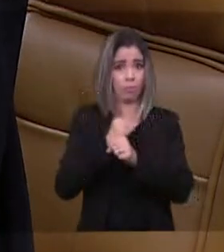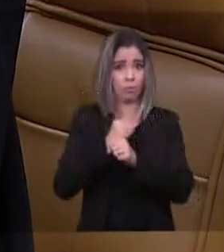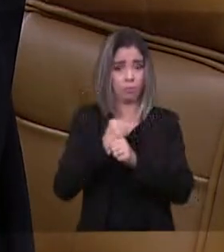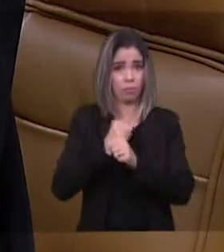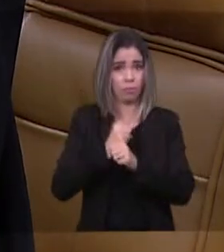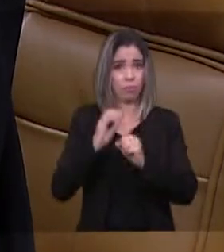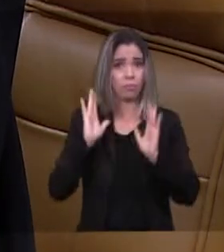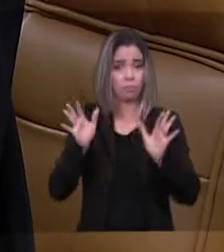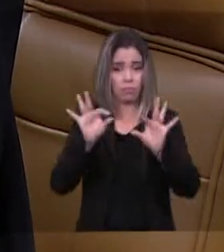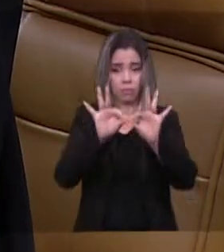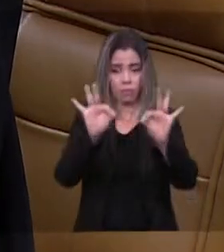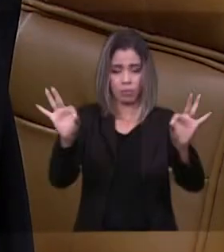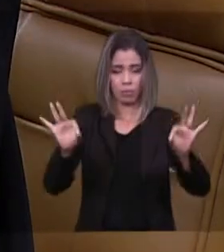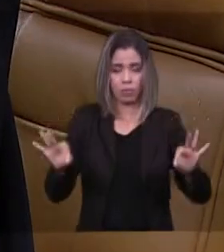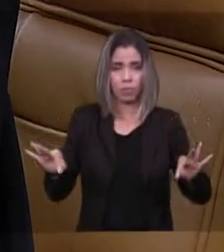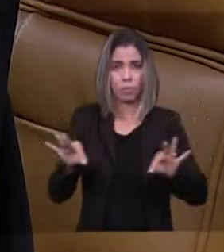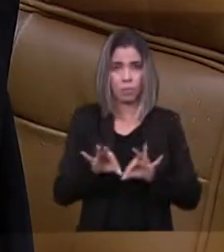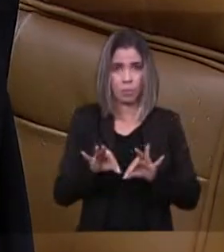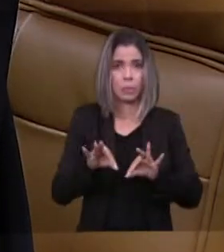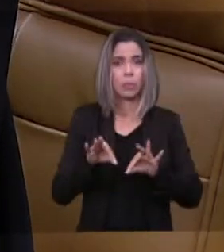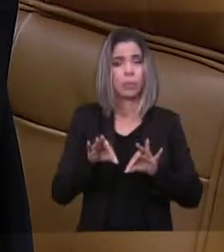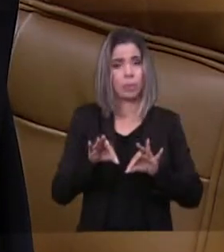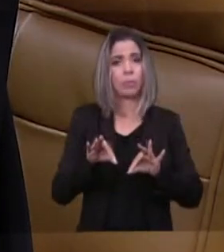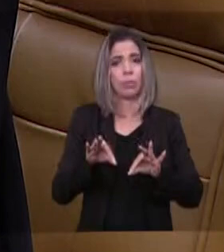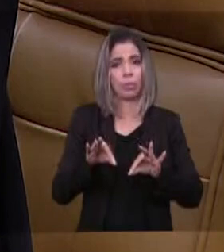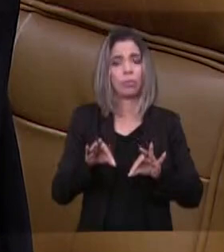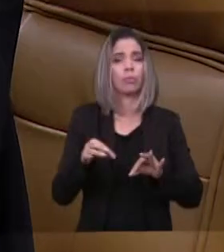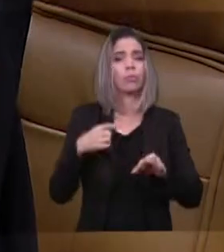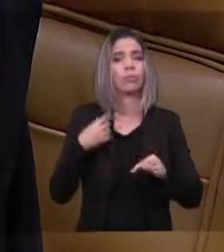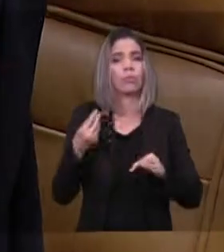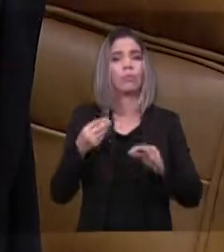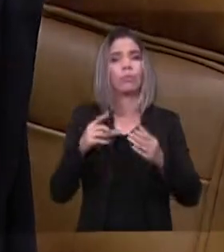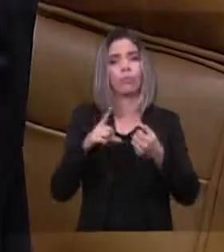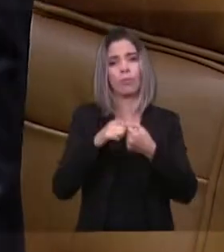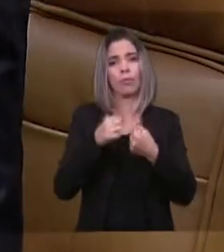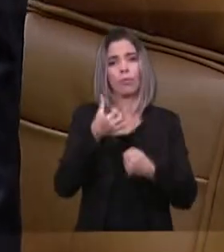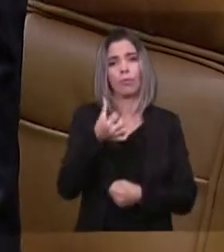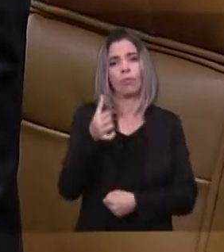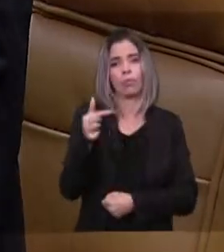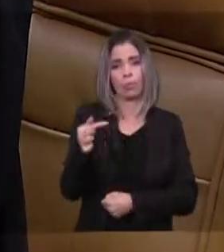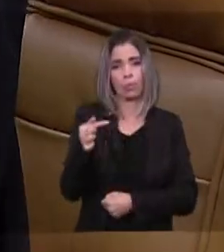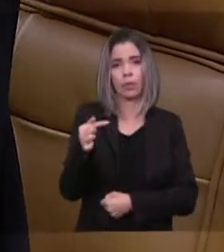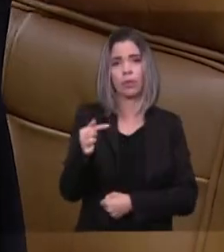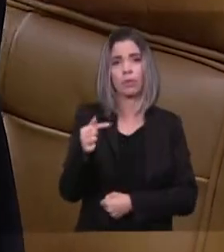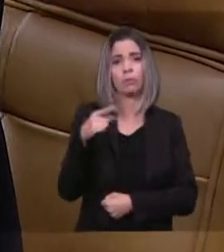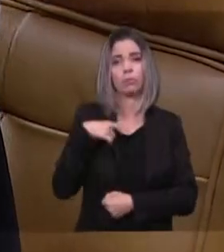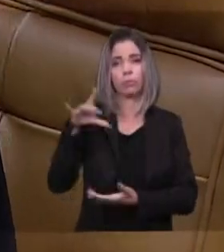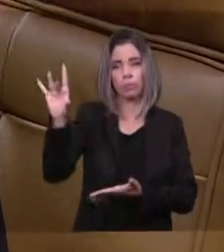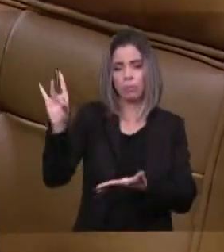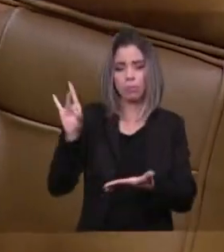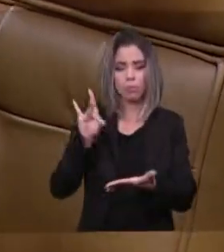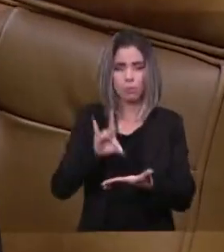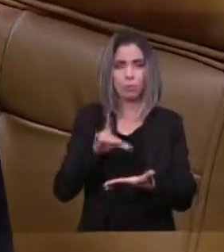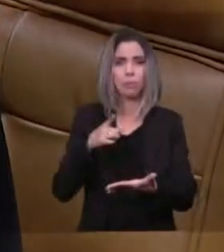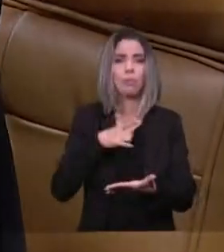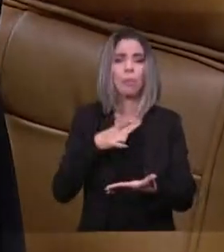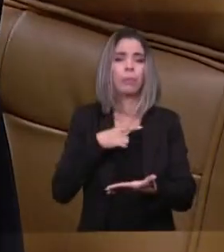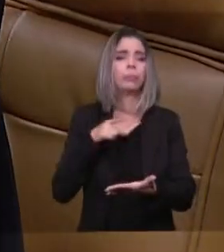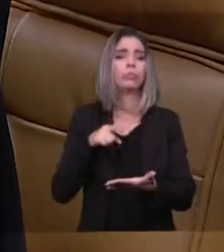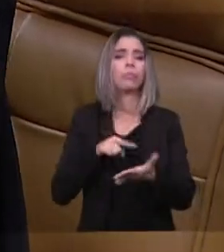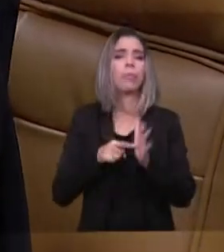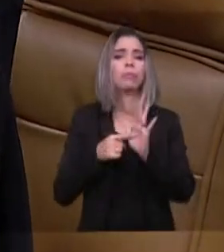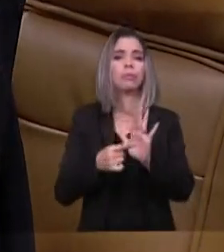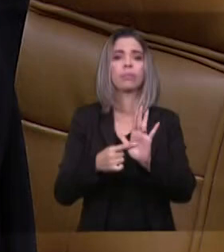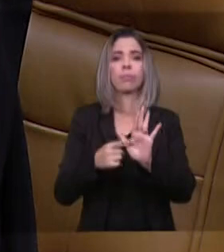aí eu transcrevo o artigo 67. A leitura do referido dispositivo revela a omissão do poder público